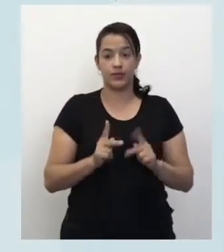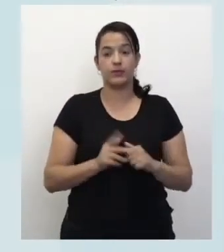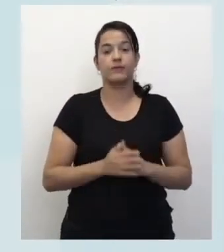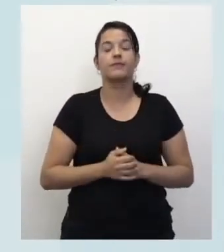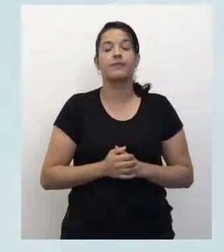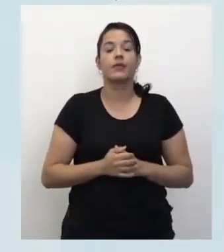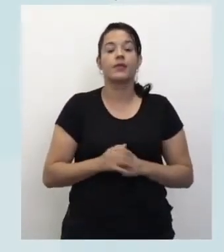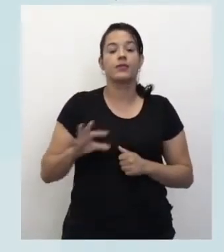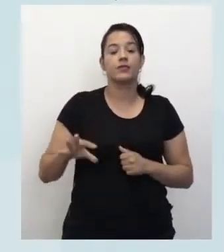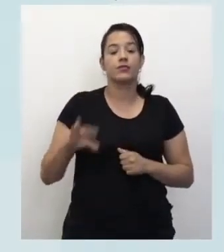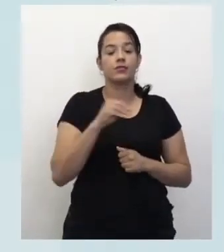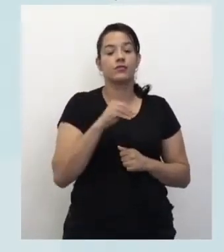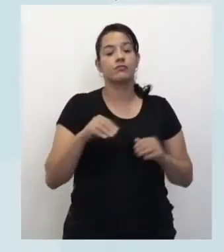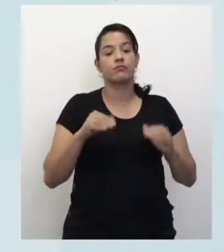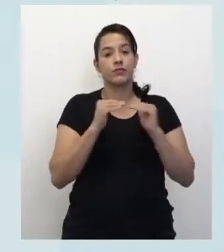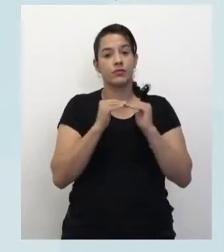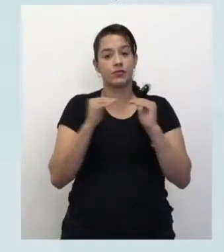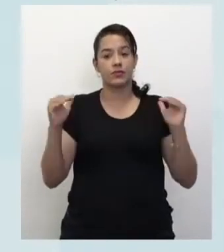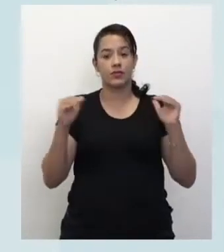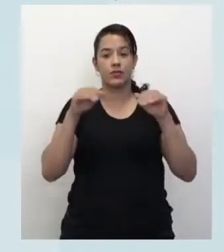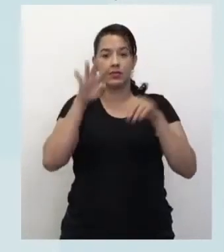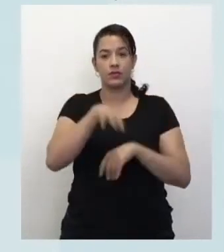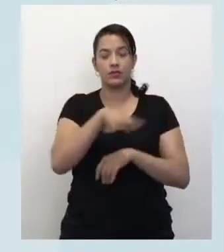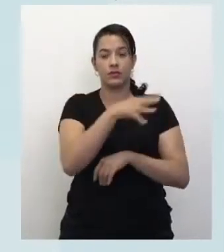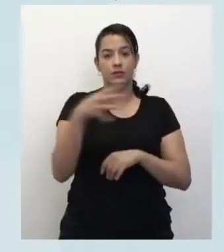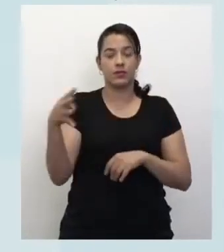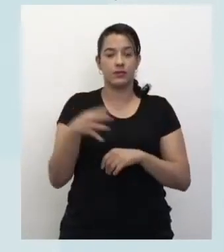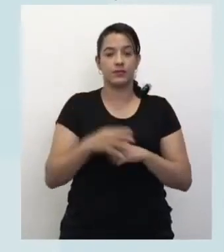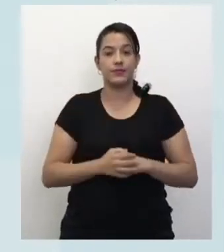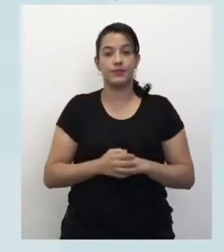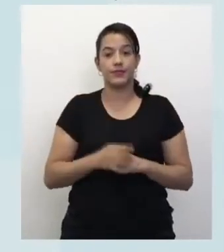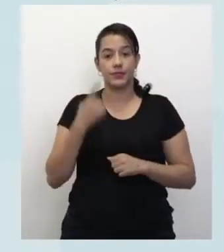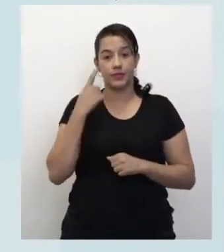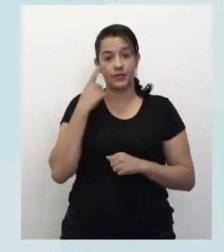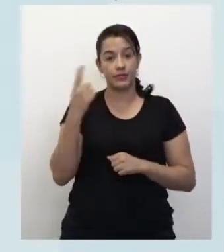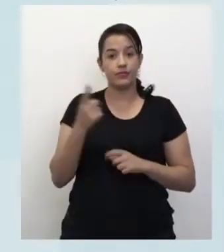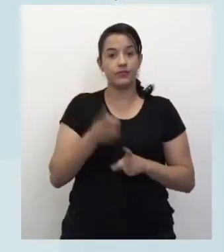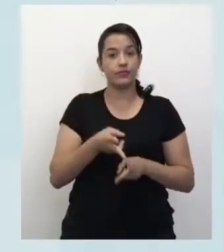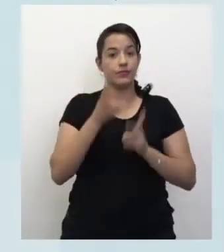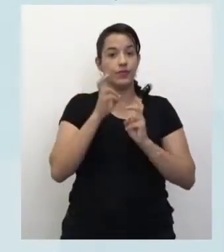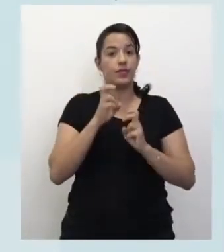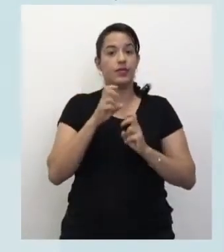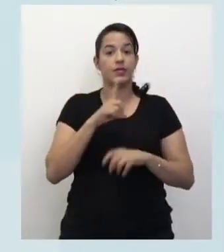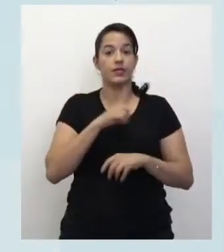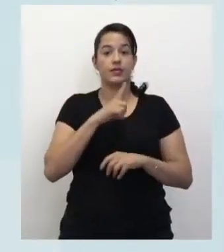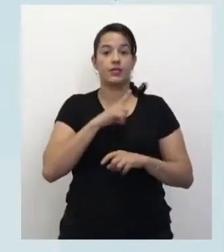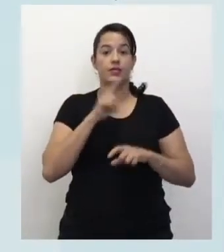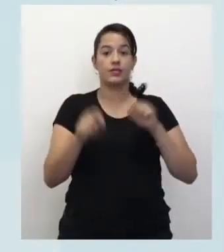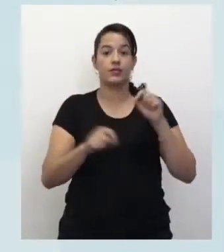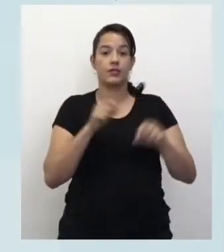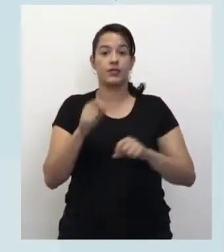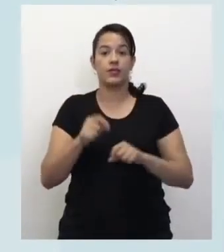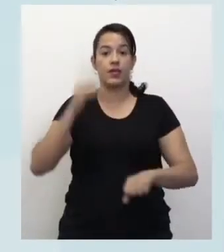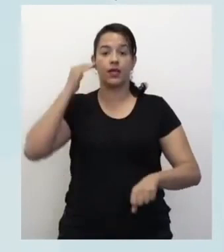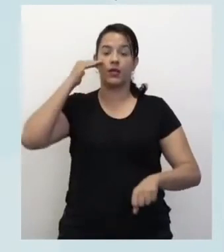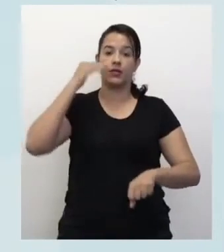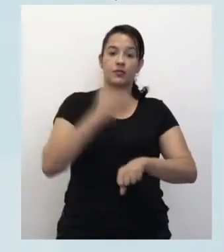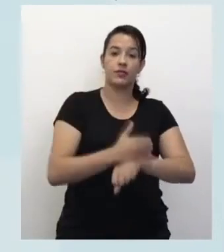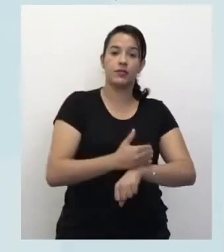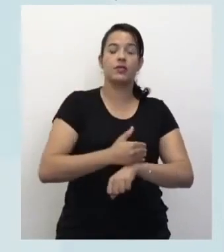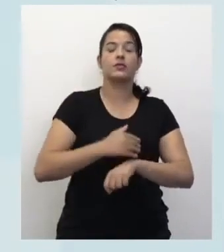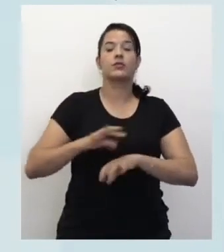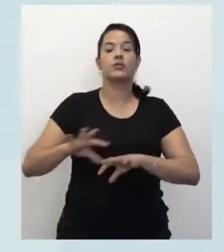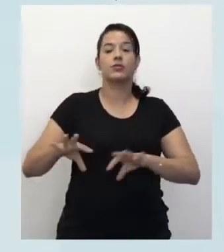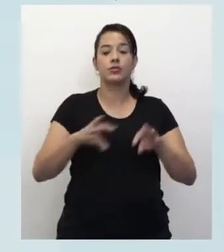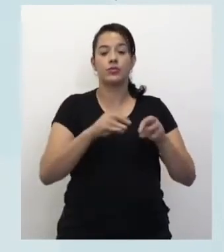está estabelecida aí nessa tabela. Perceba, né, que ela tem essa obedece à